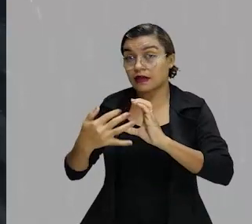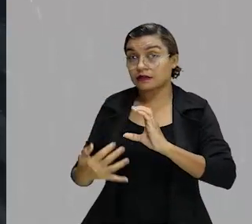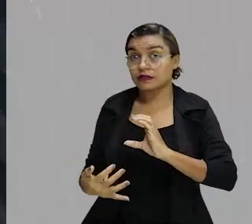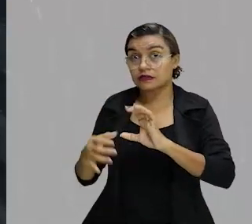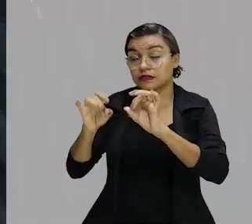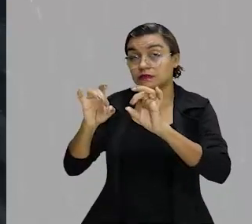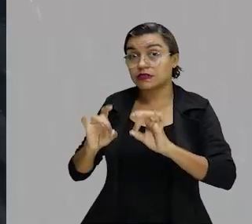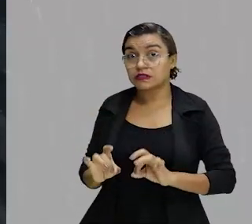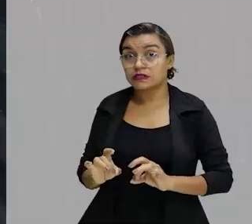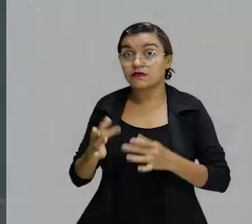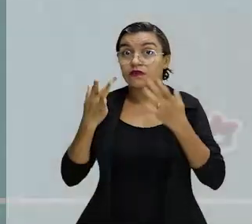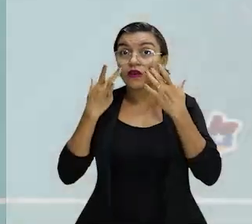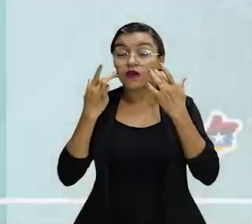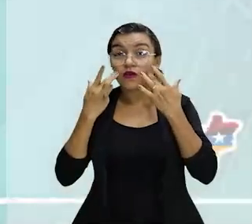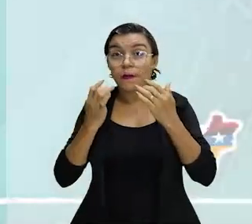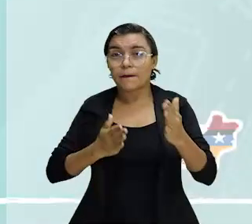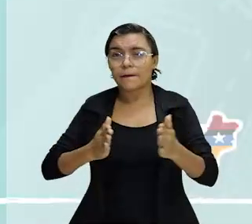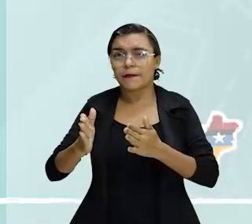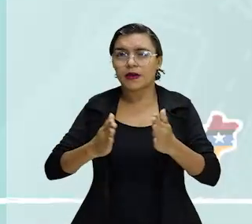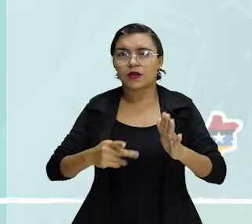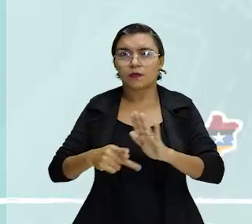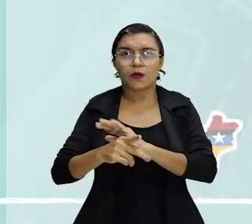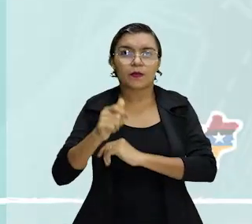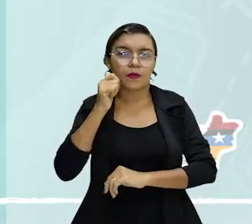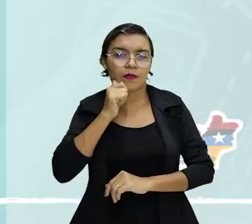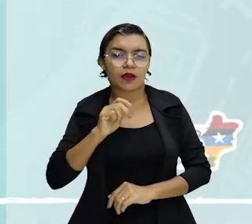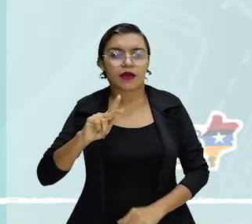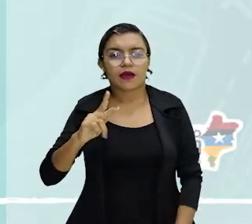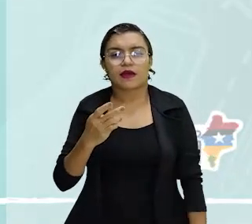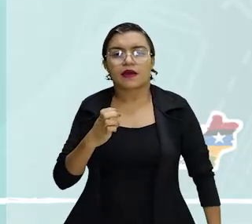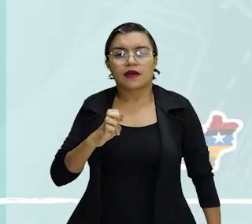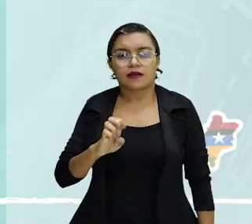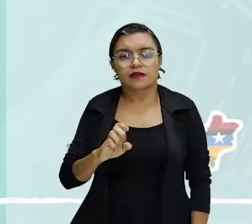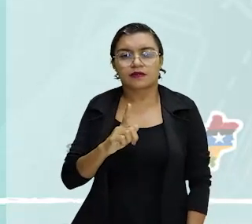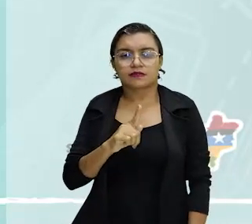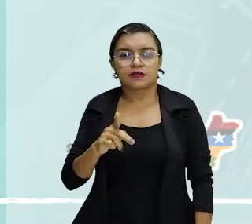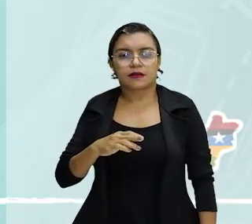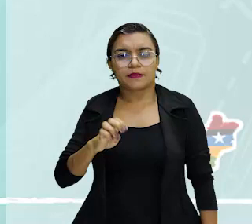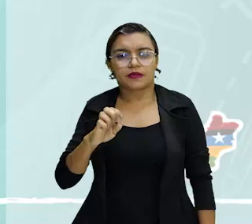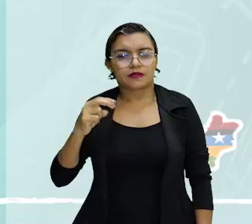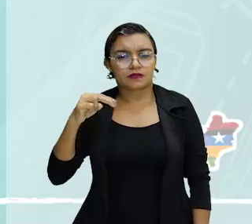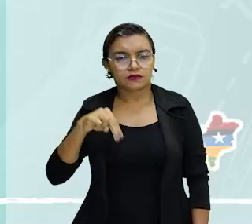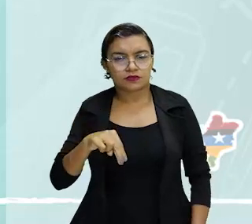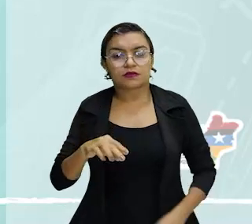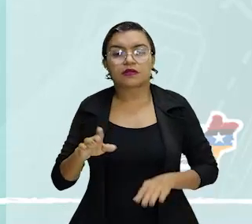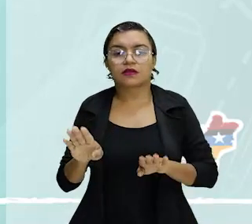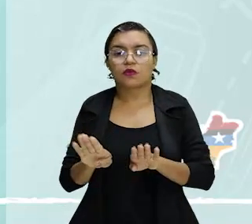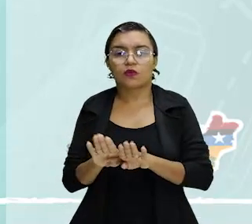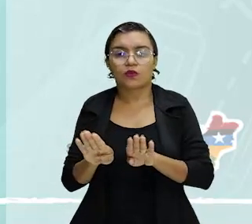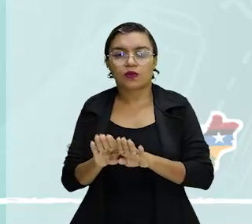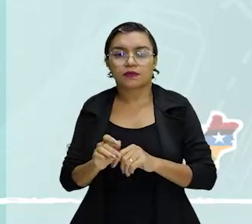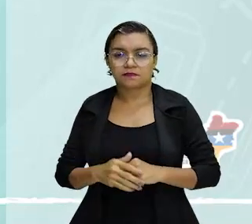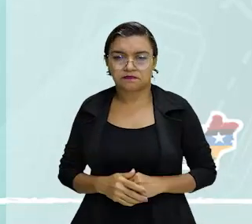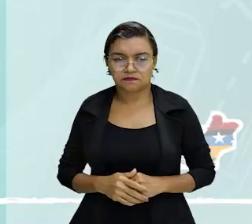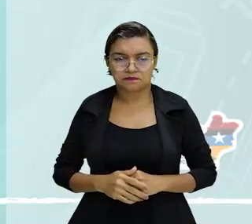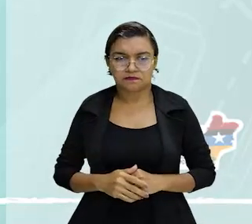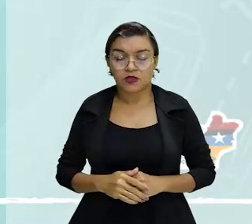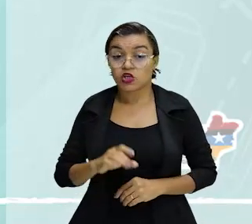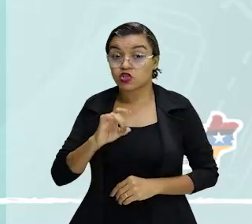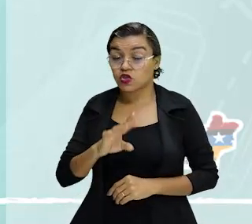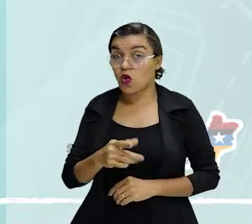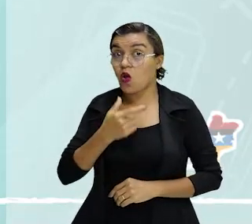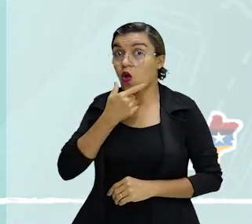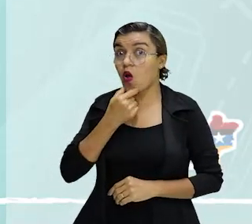das peças no período elisabetano são: as ações aconteciam durante o dia, somente homens eram autorizados